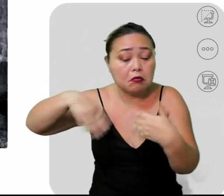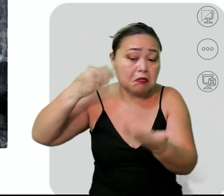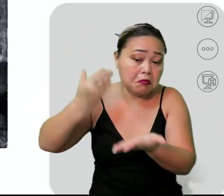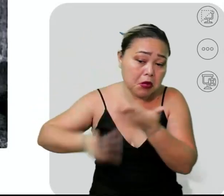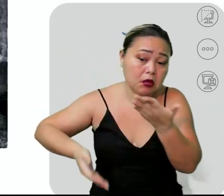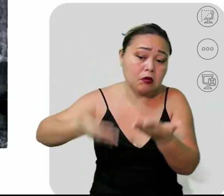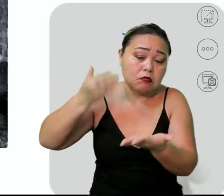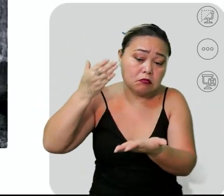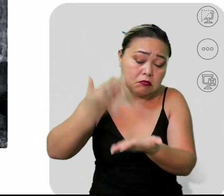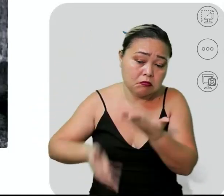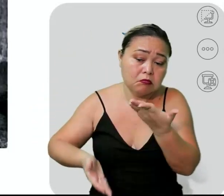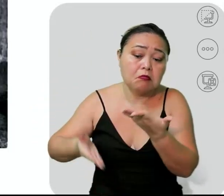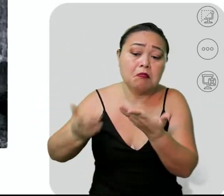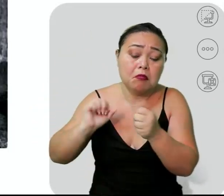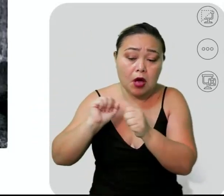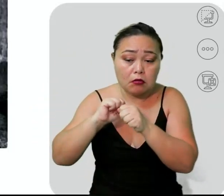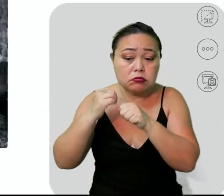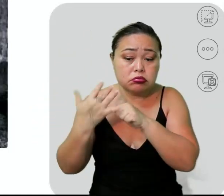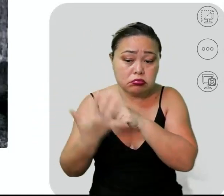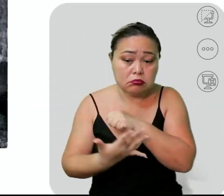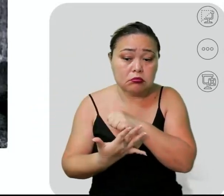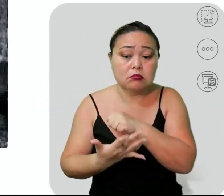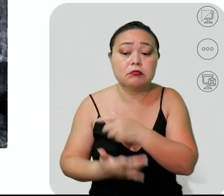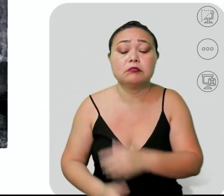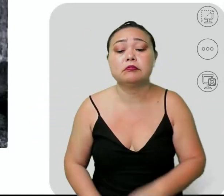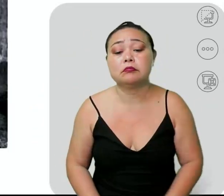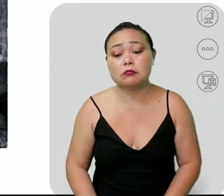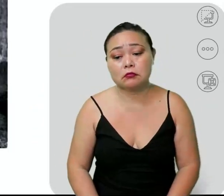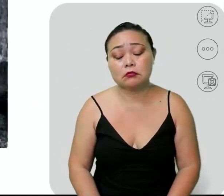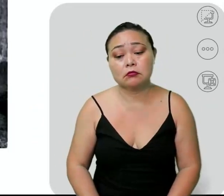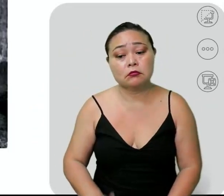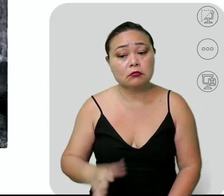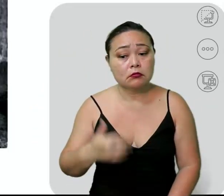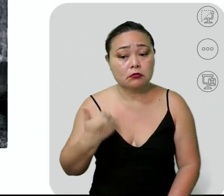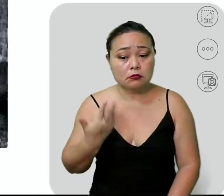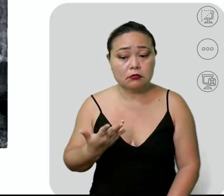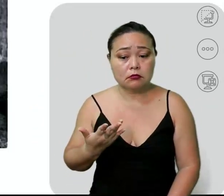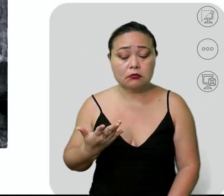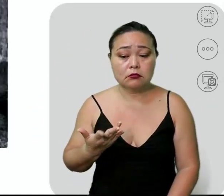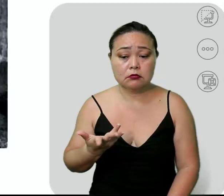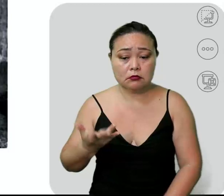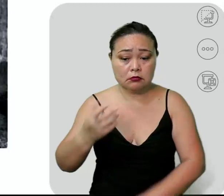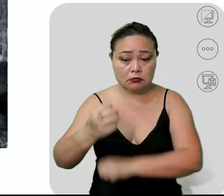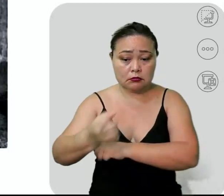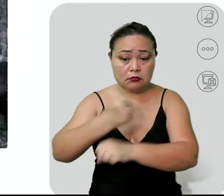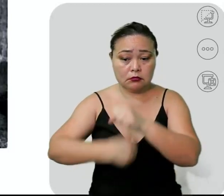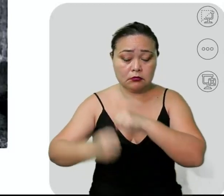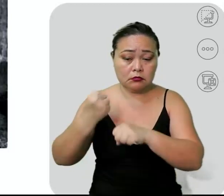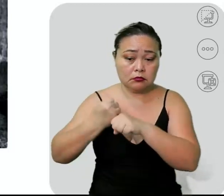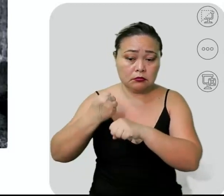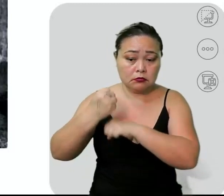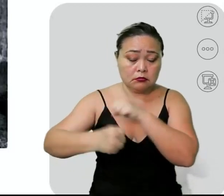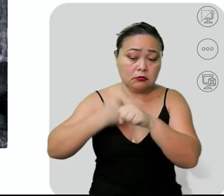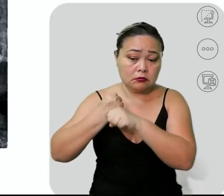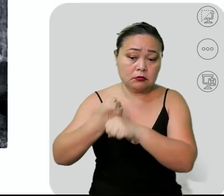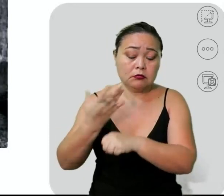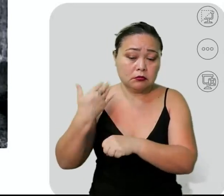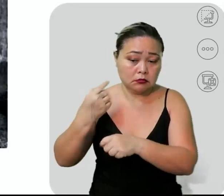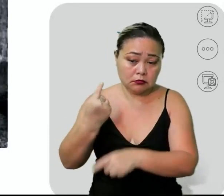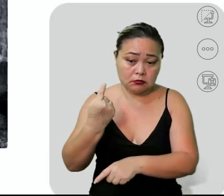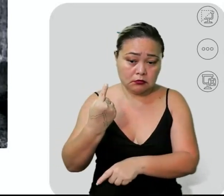perdeu gente para a pandemia, né? Para quem vê, há 1 ano atrás, começamos com